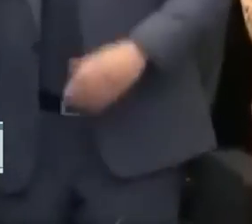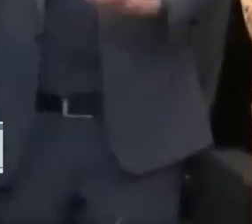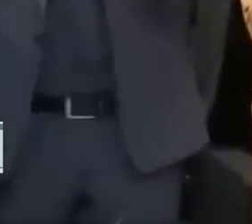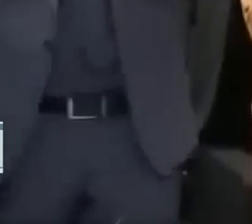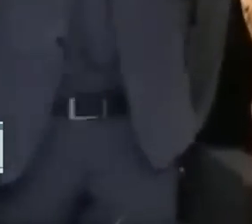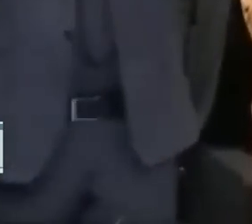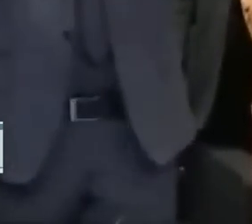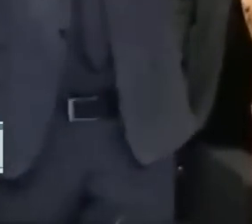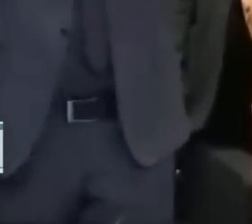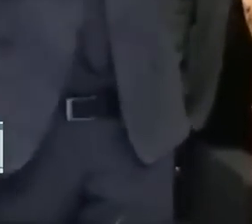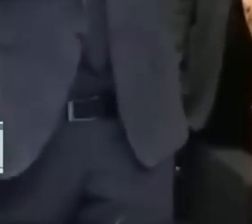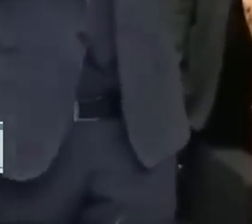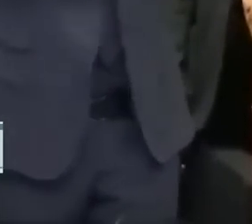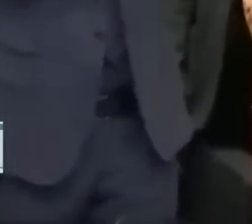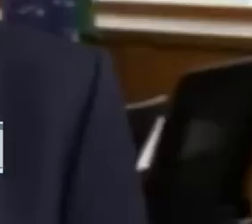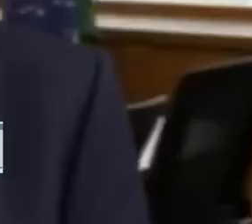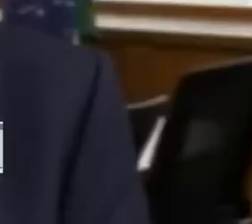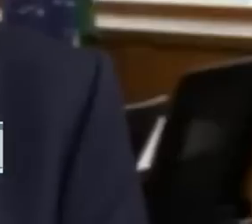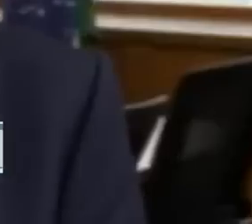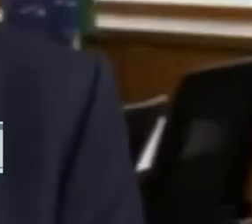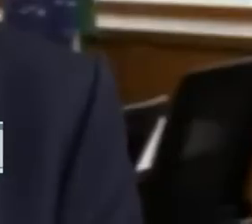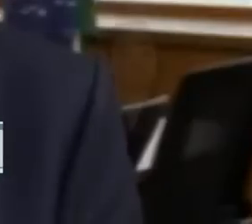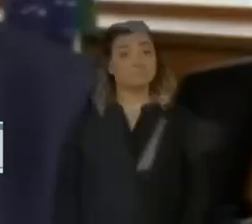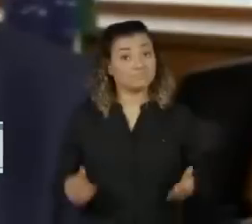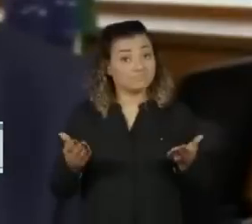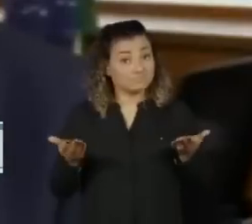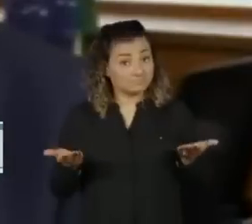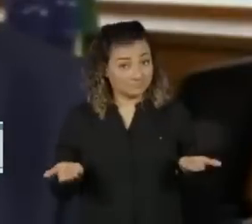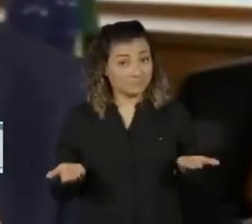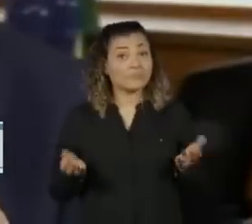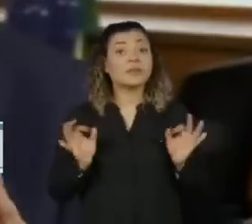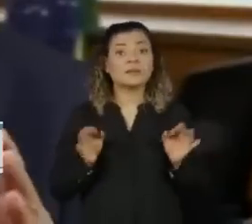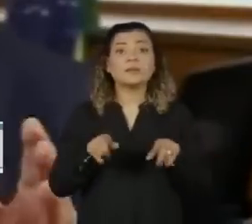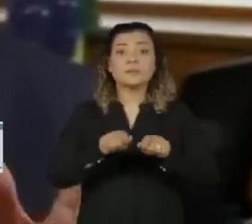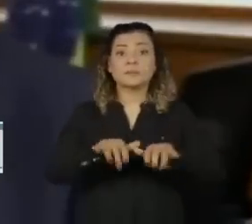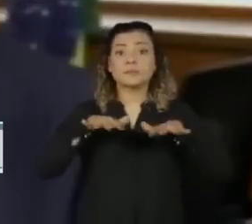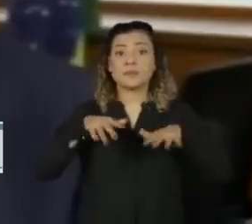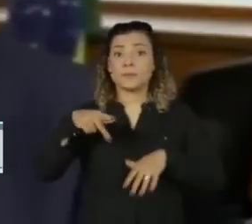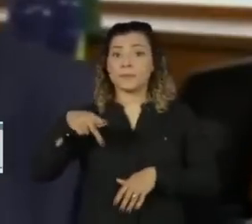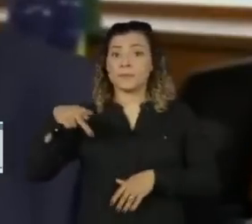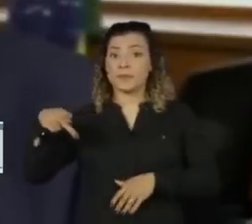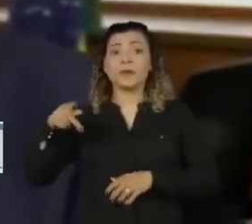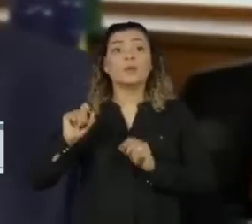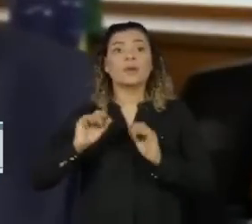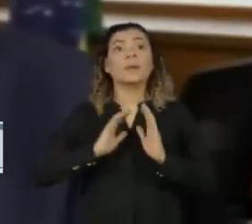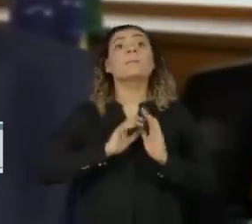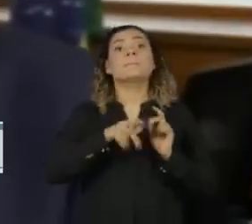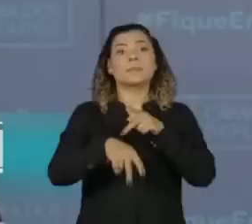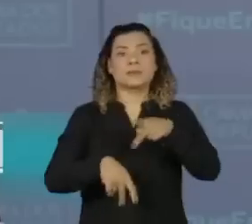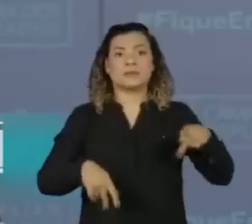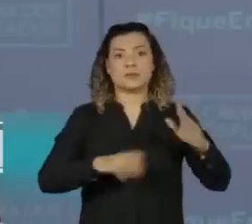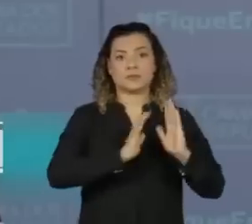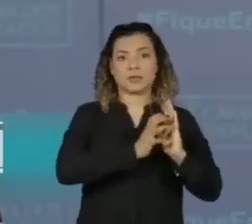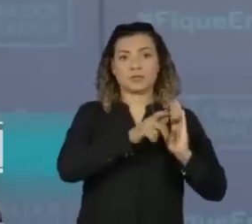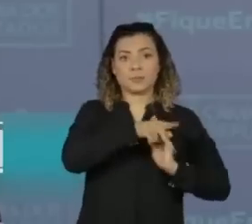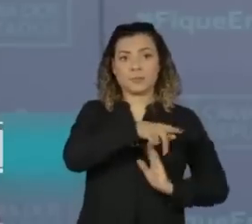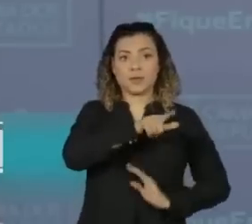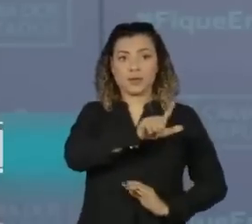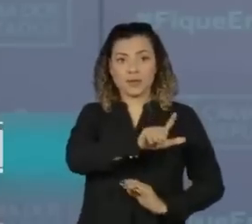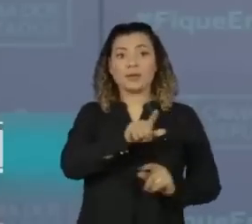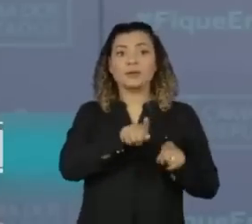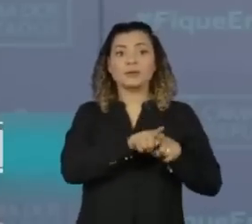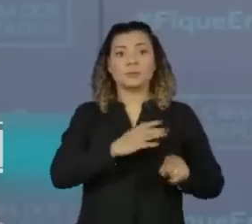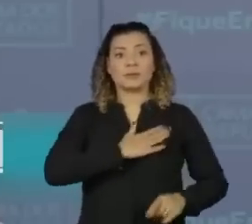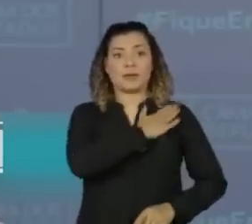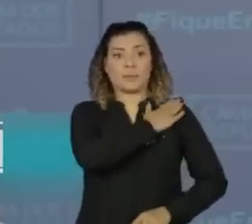e respeitar a Constituição. Enquanto acontecia a convenção do PP, o presidente do PL, Valdemar Costa Neto, e o vice,